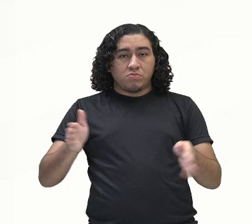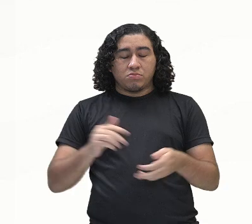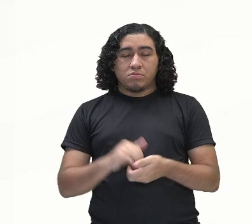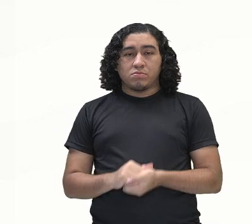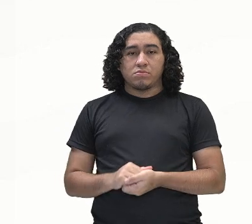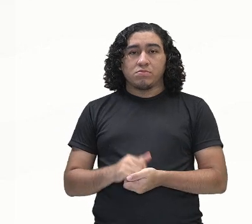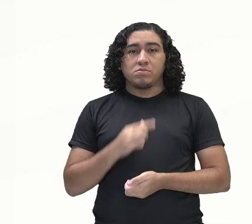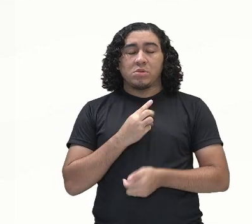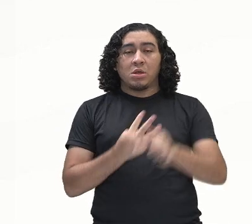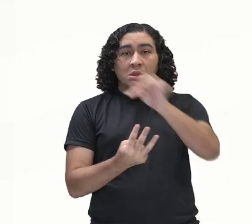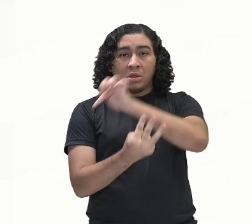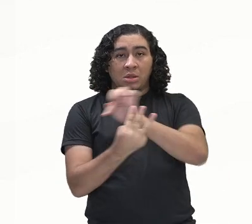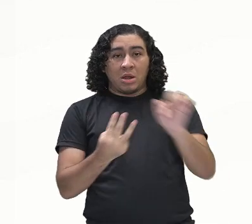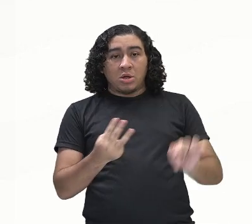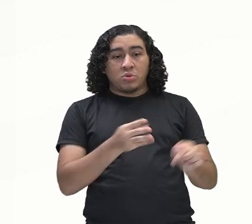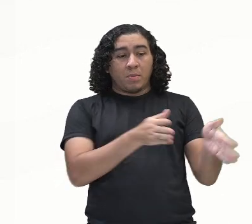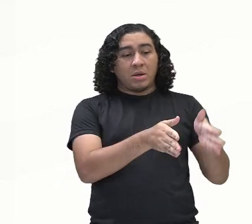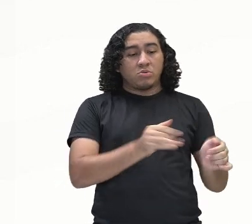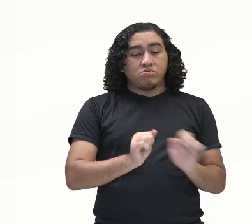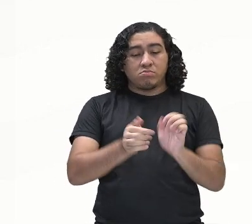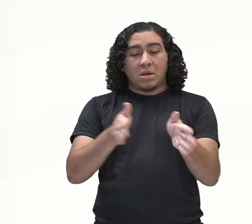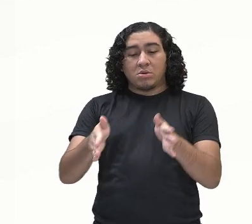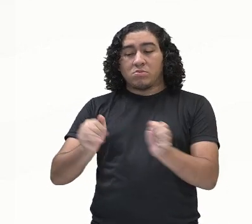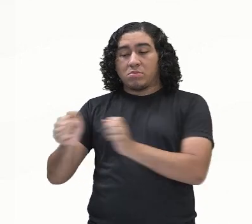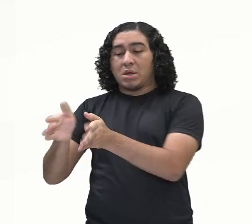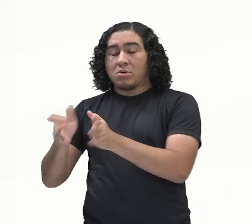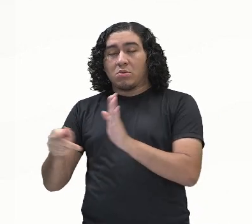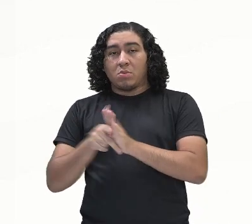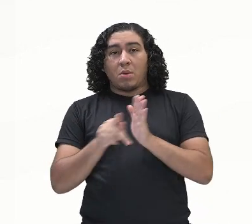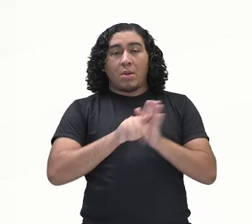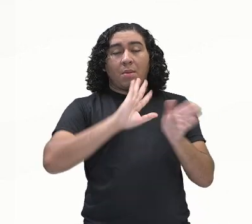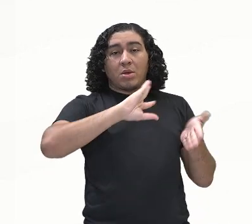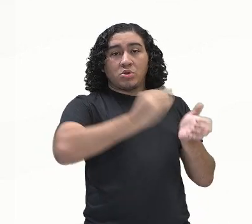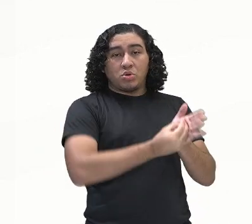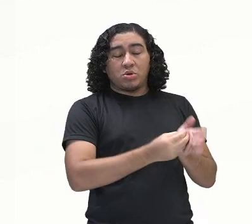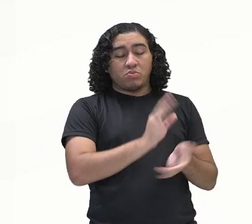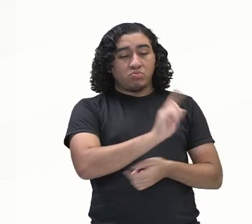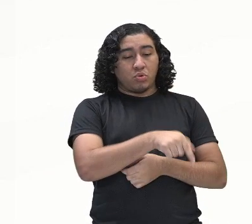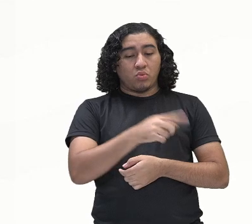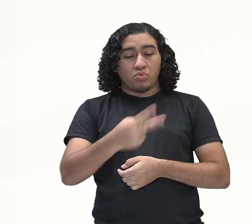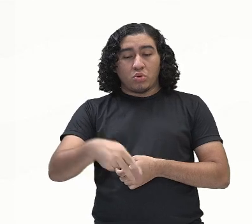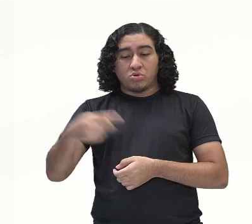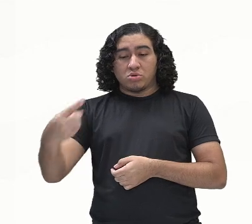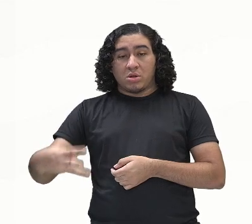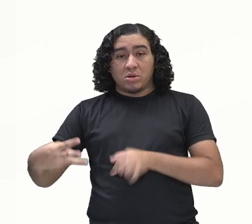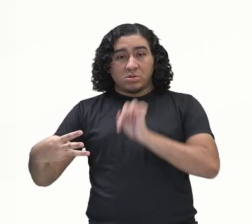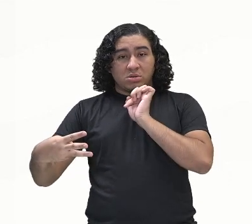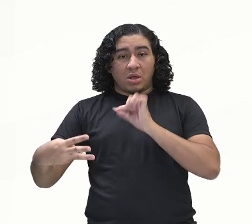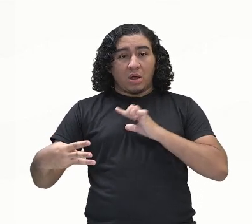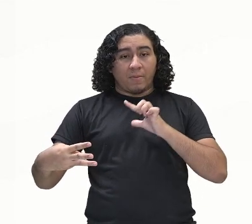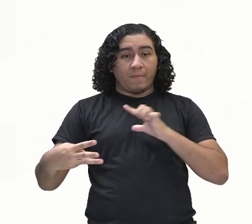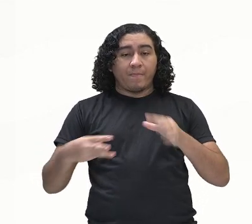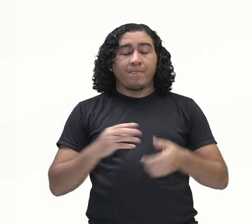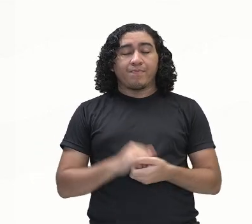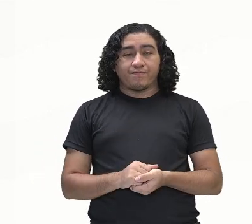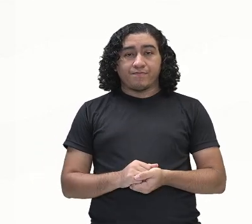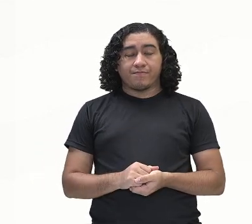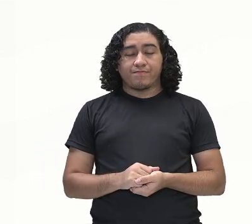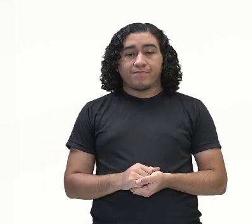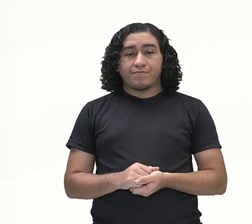3 períodos, olha, que vão se destacar na Amazônia. Dentre esses 3 períodos que a gente vai observar,